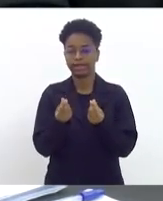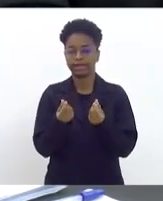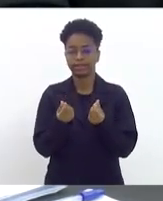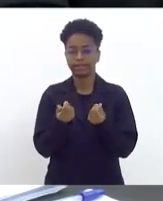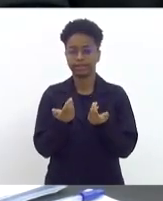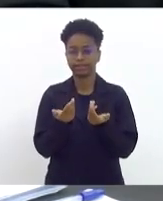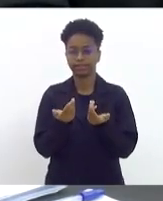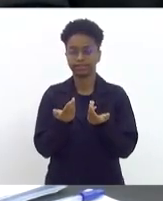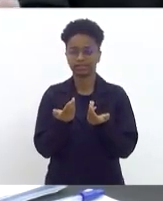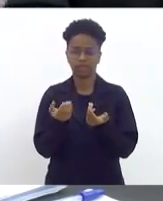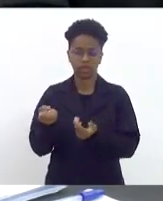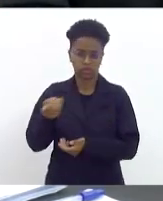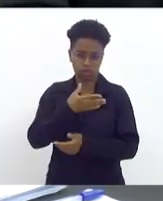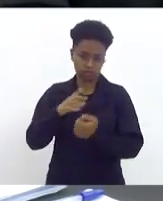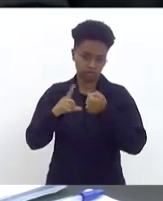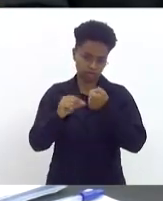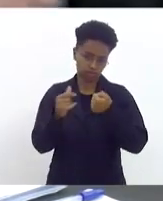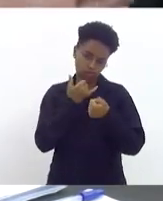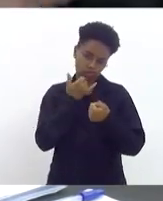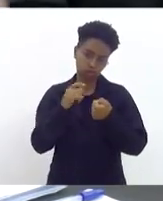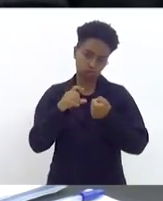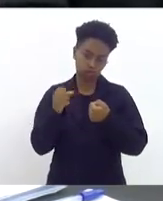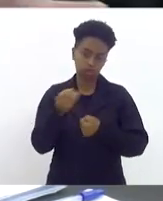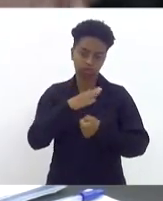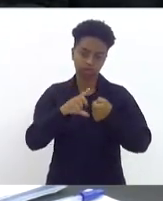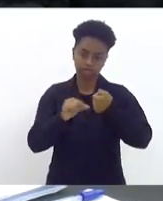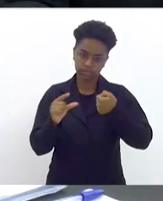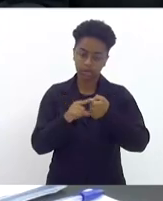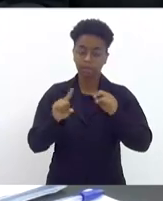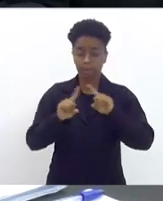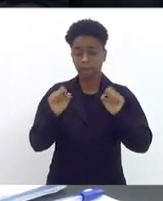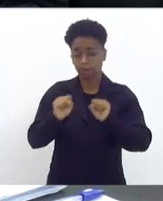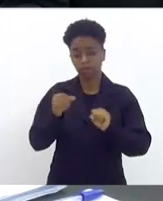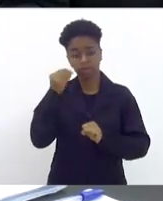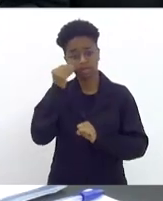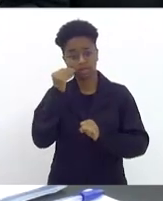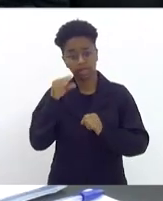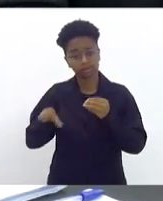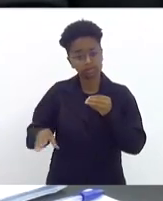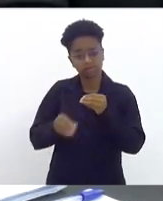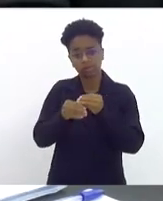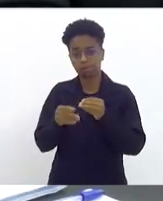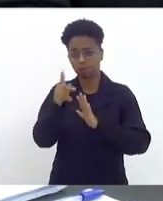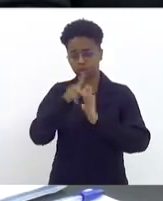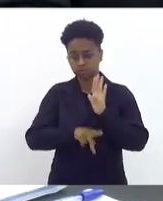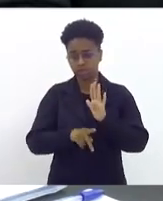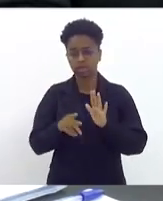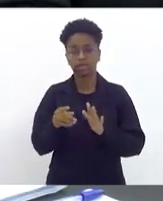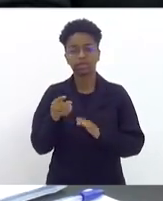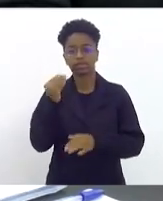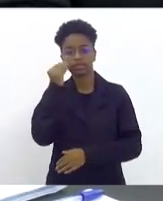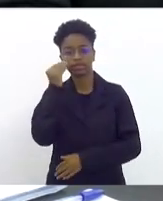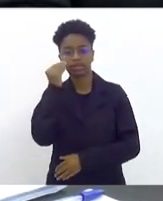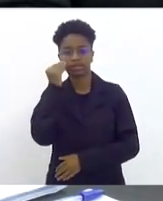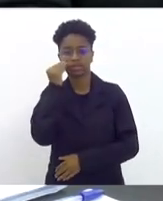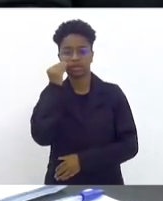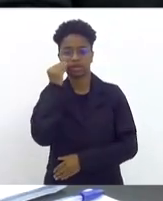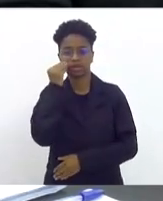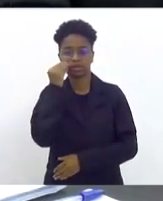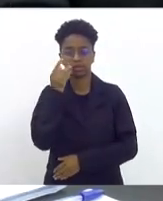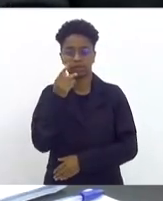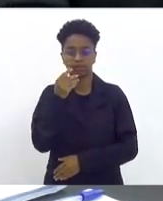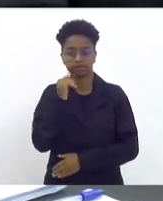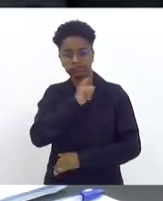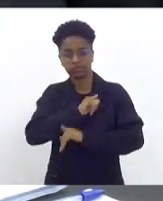quer dizer um novo artigo perdão mas que a gente pode tentar emendar de alguma forma dentro do projeto para dispensar de registro